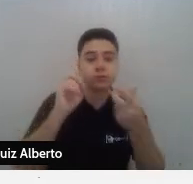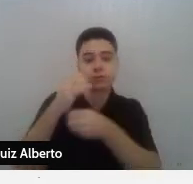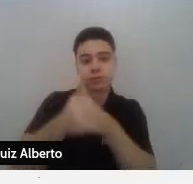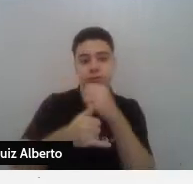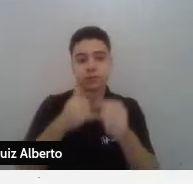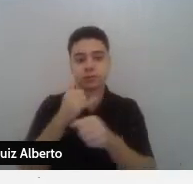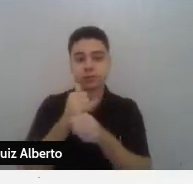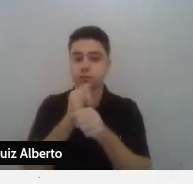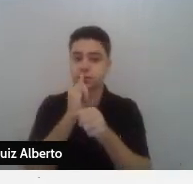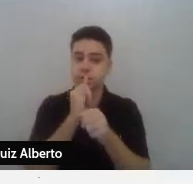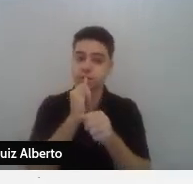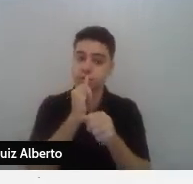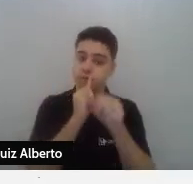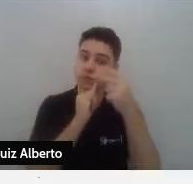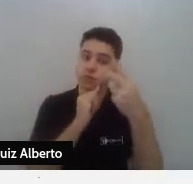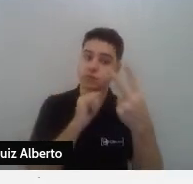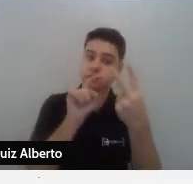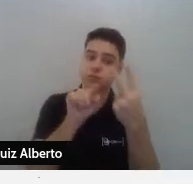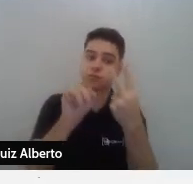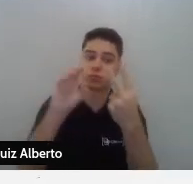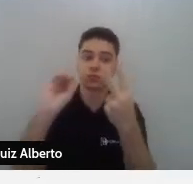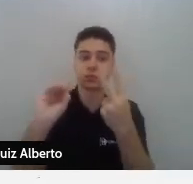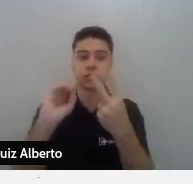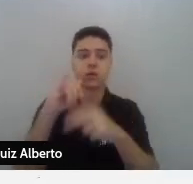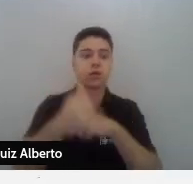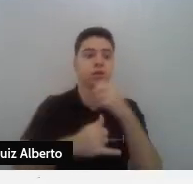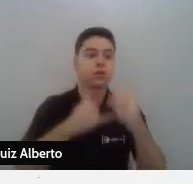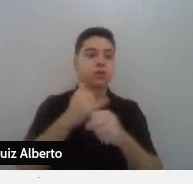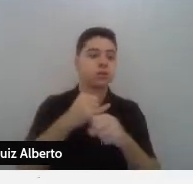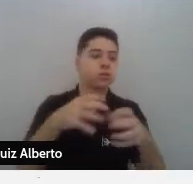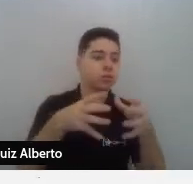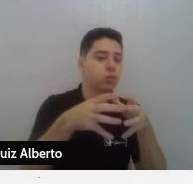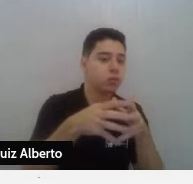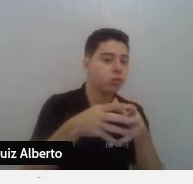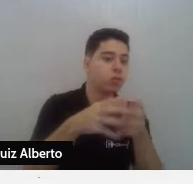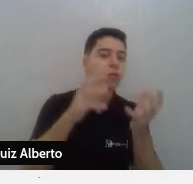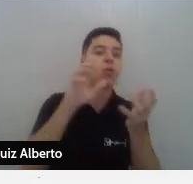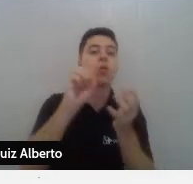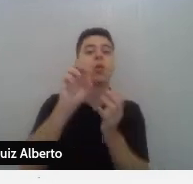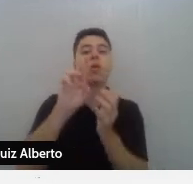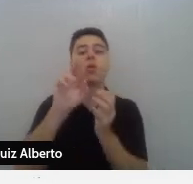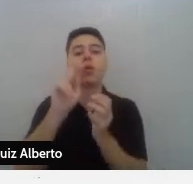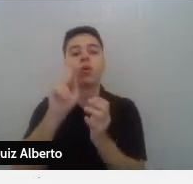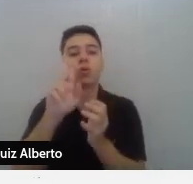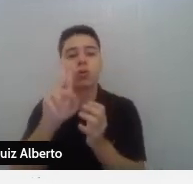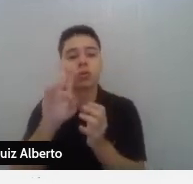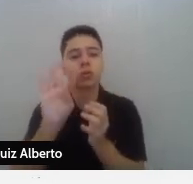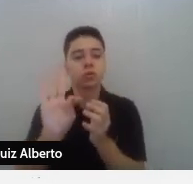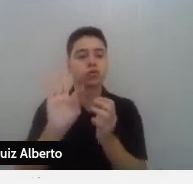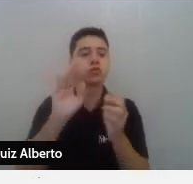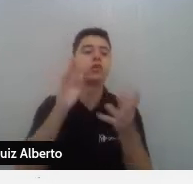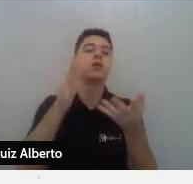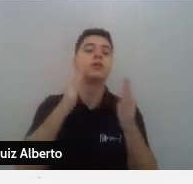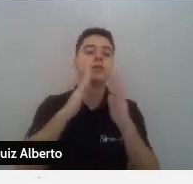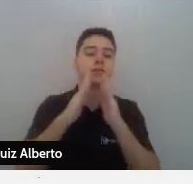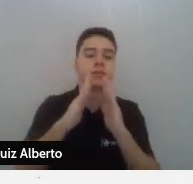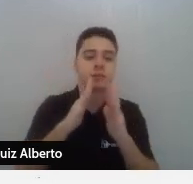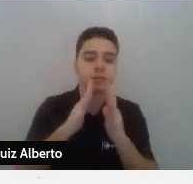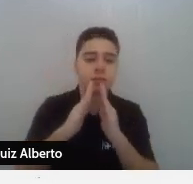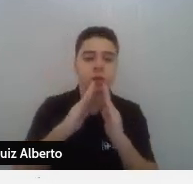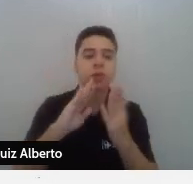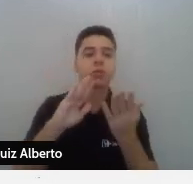foi os sites de comunidades, por exemplo, o Orkut, o Facebook, depois de um